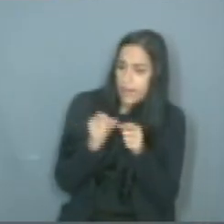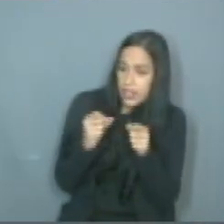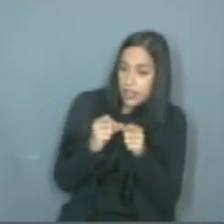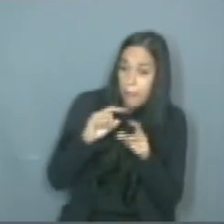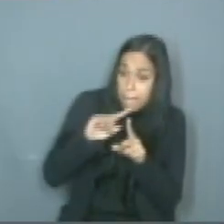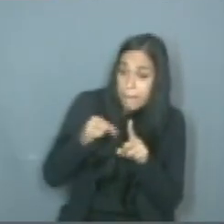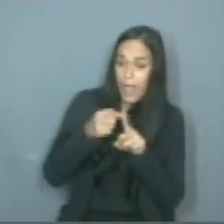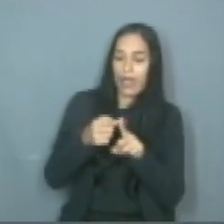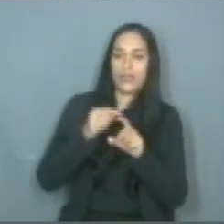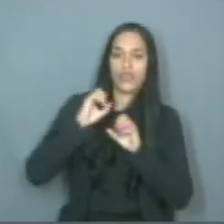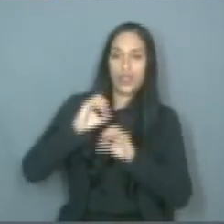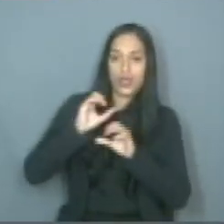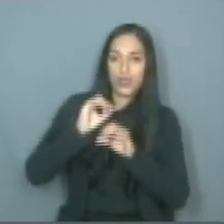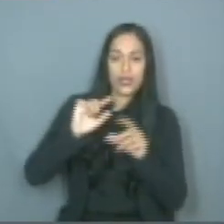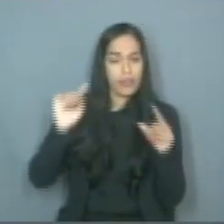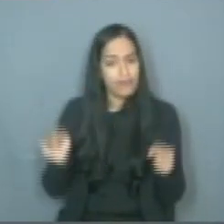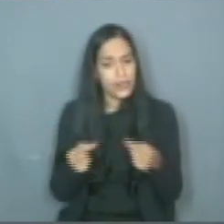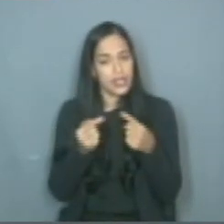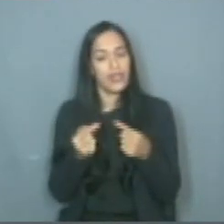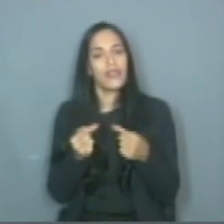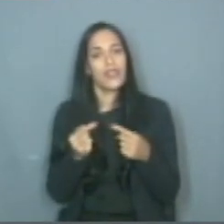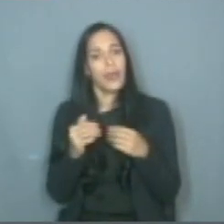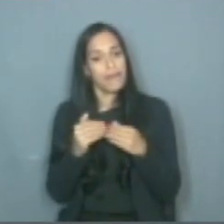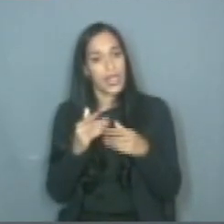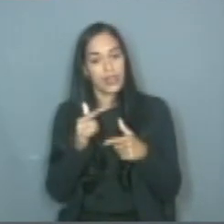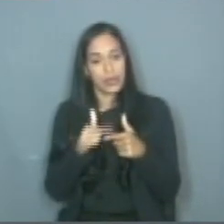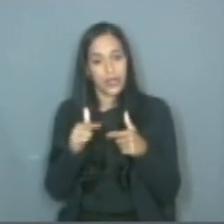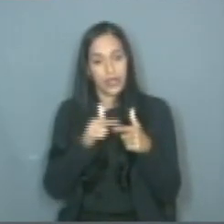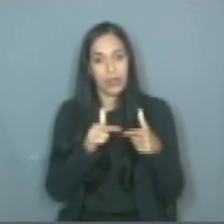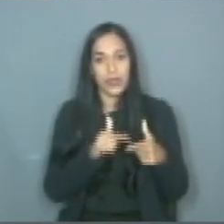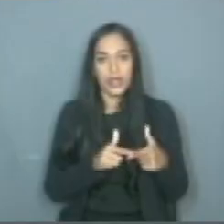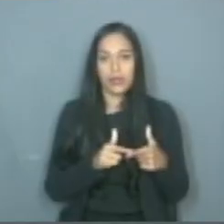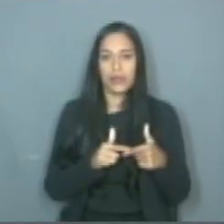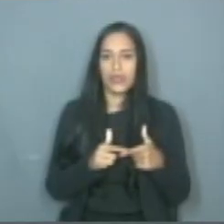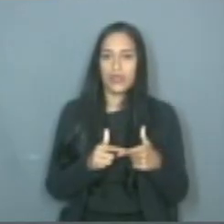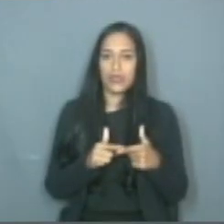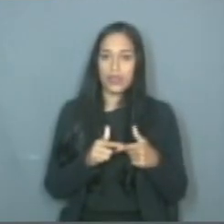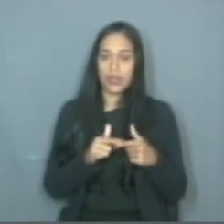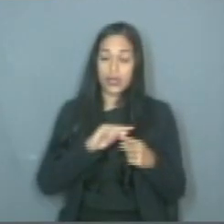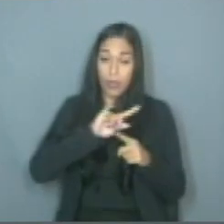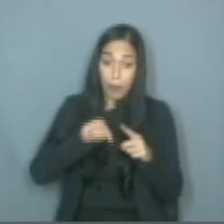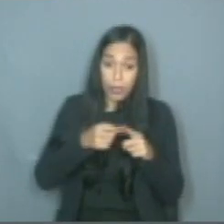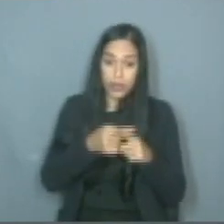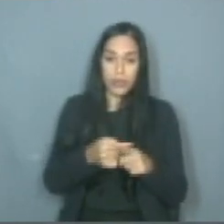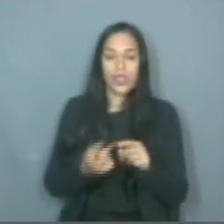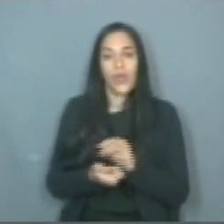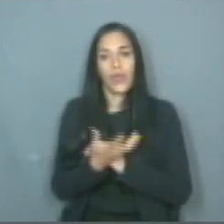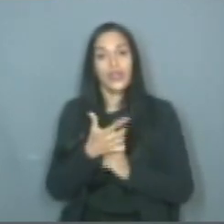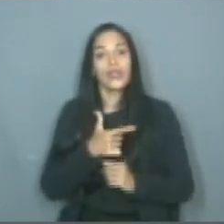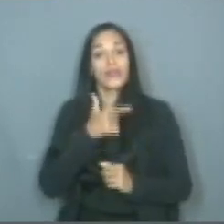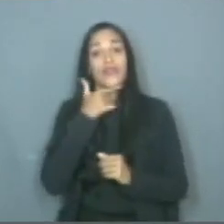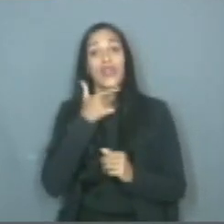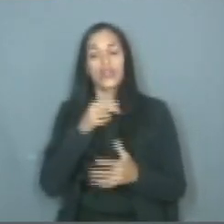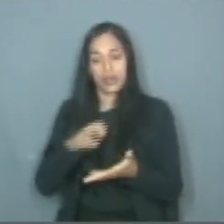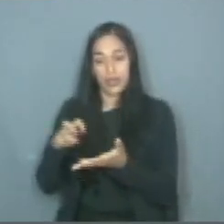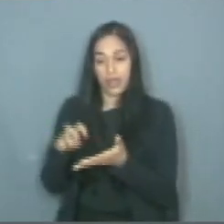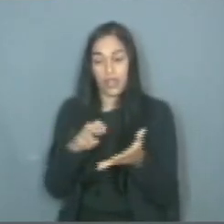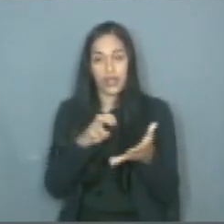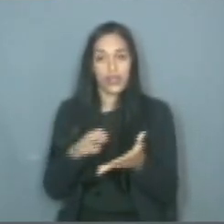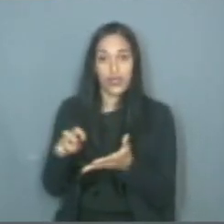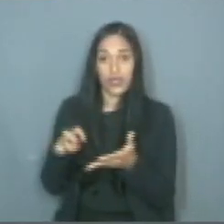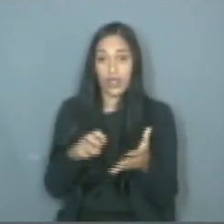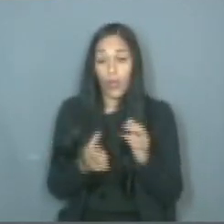gente também se desafia a ter mais problemas. Por exemplo, se eu multiplico o número de vagas em creche, eu vou multiplicar